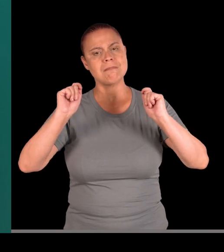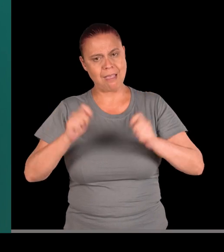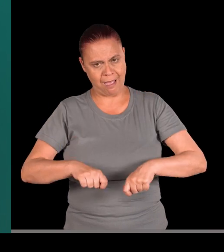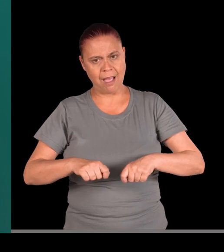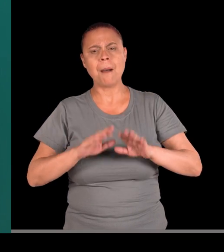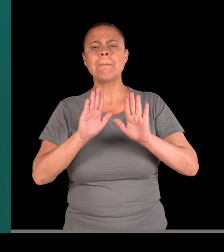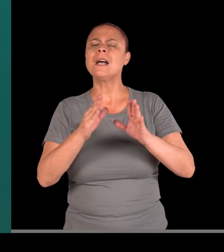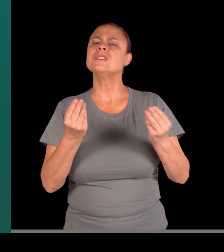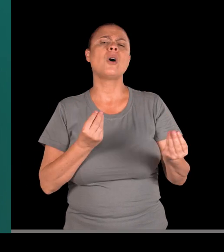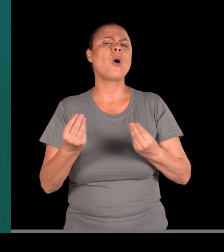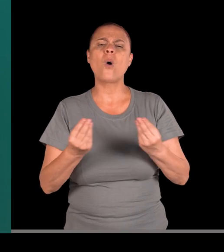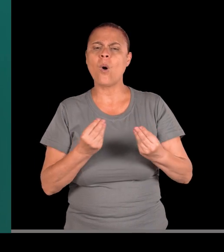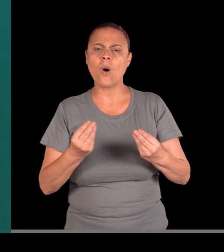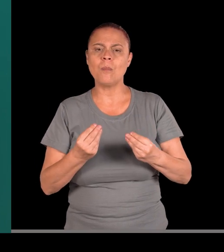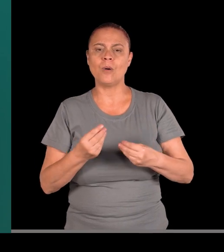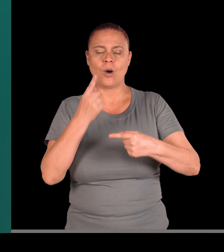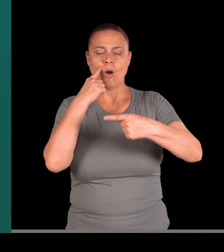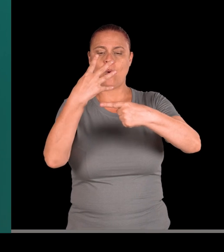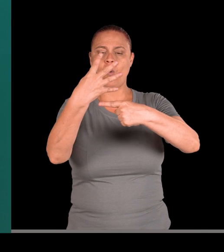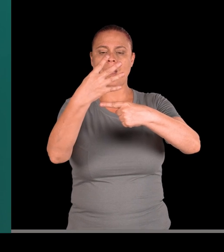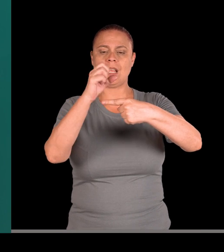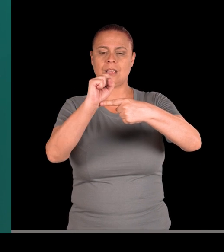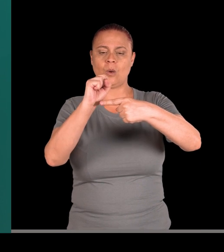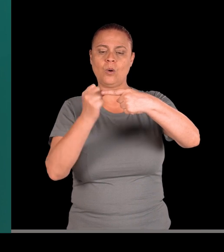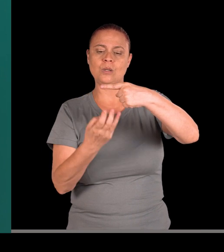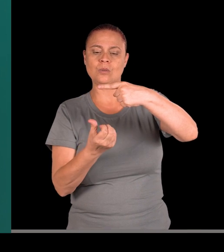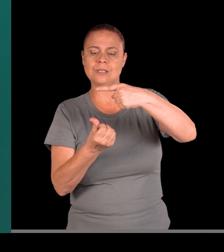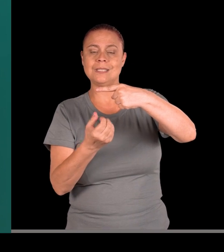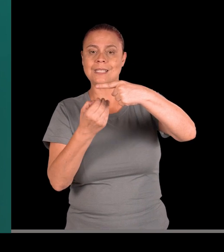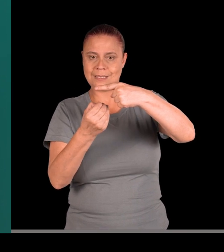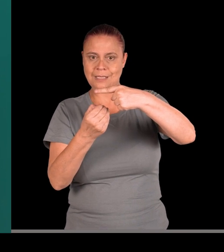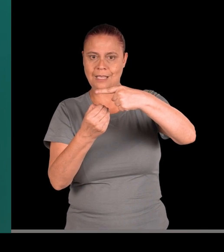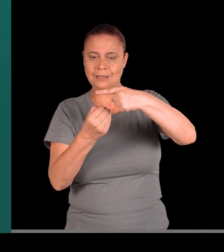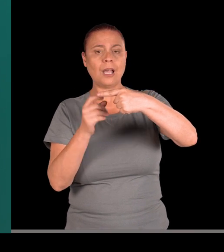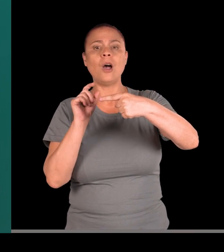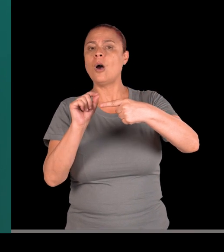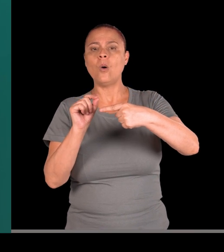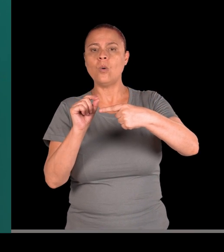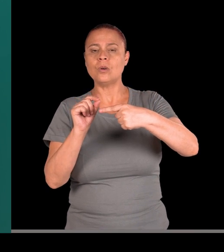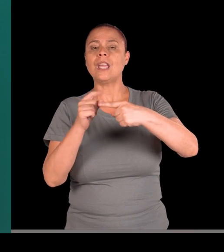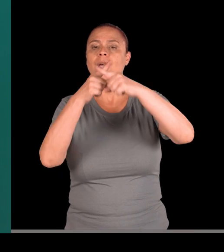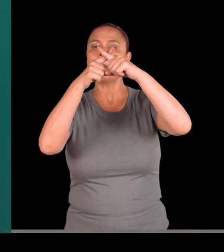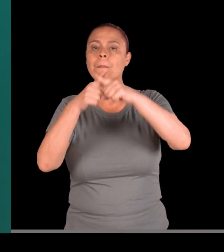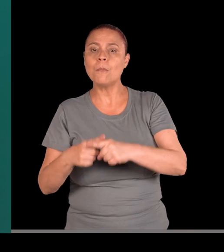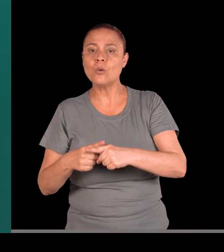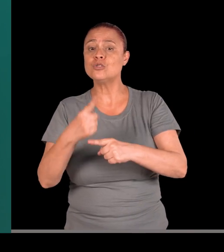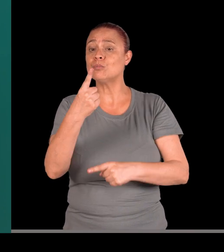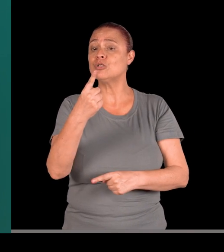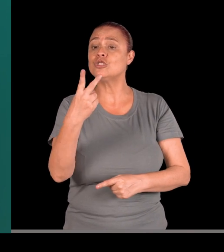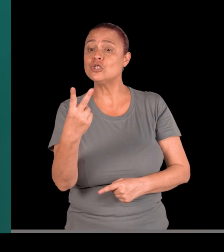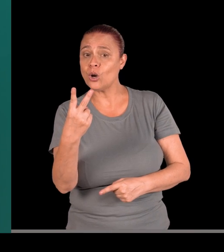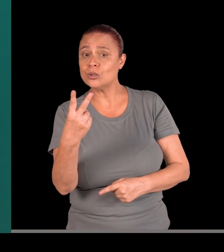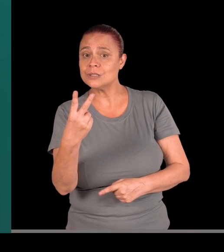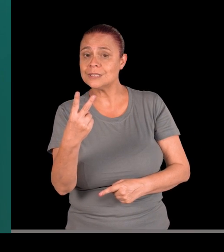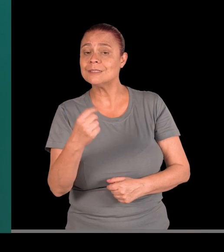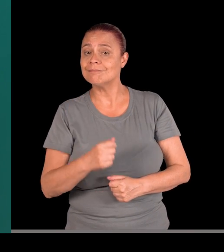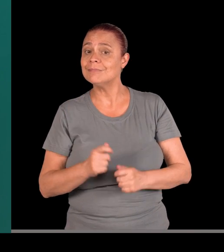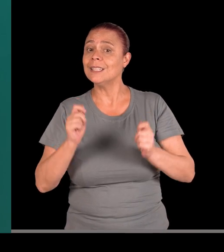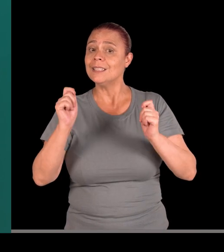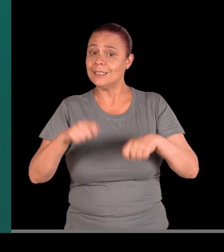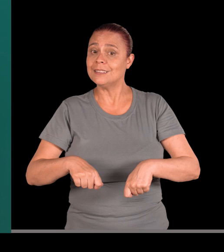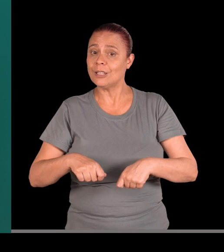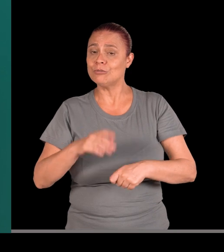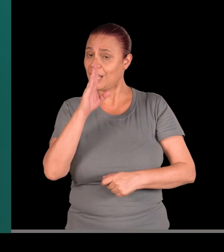direta? Poderíamos. Como assim? Olha, 48 sessentavos são múltiplos de 12. Então, eu